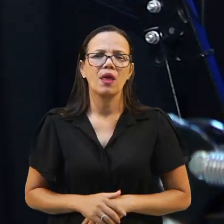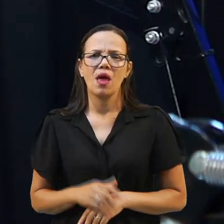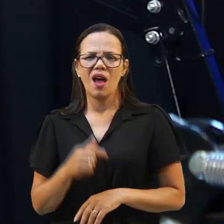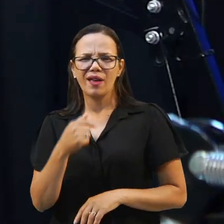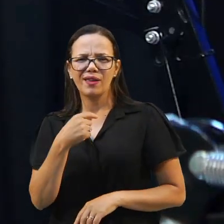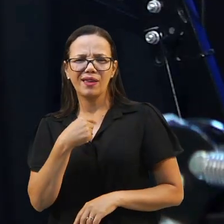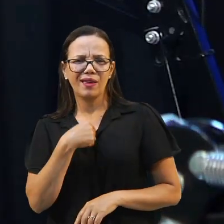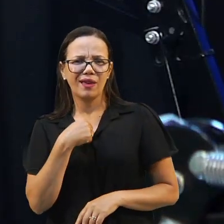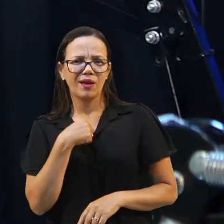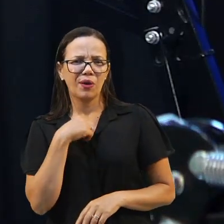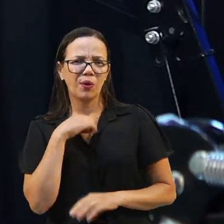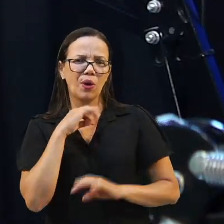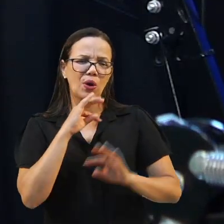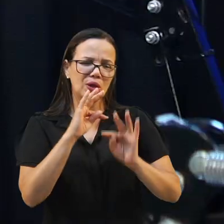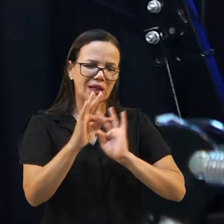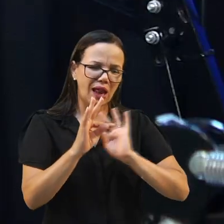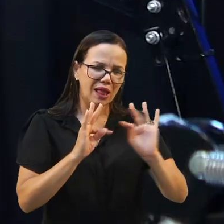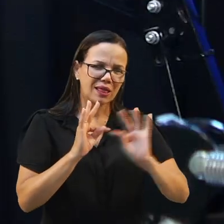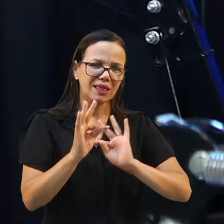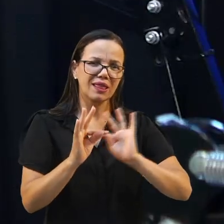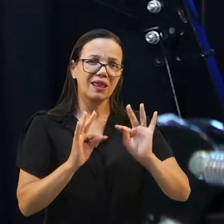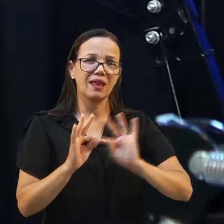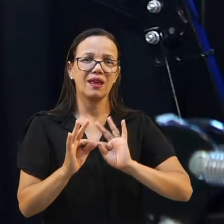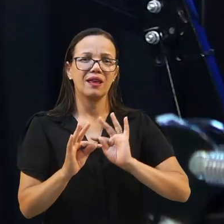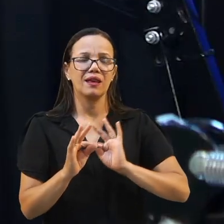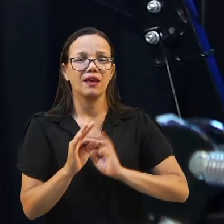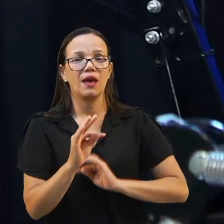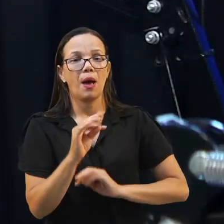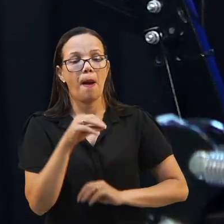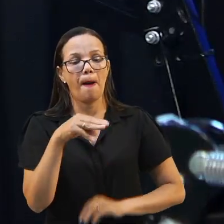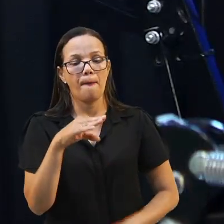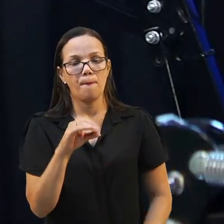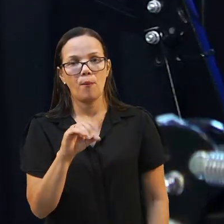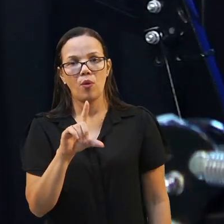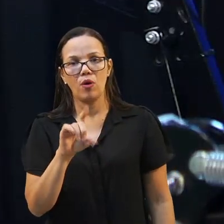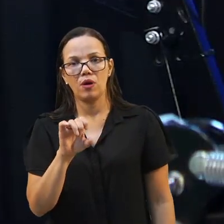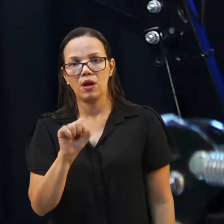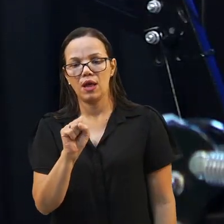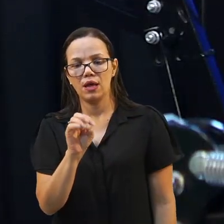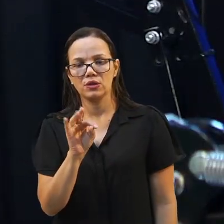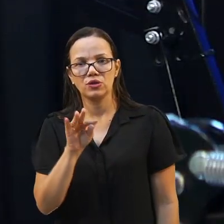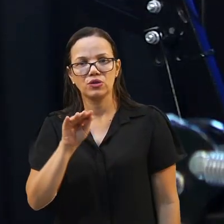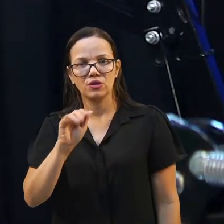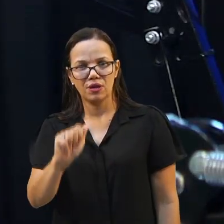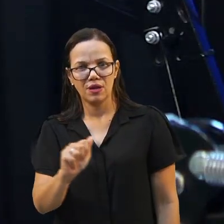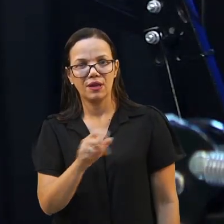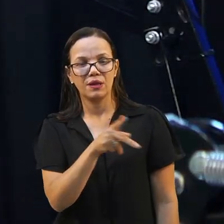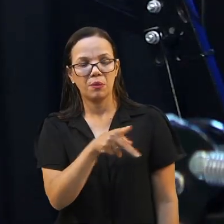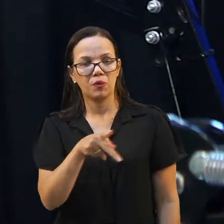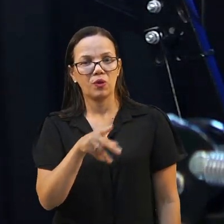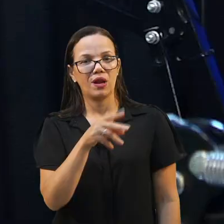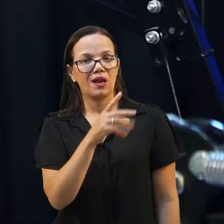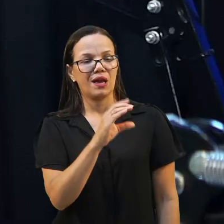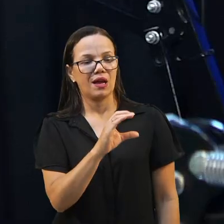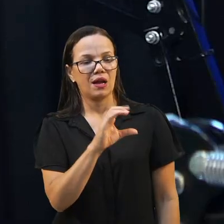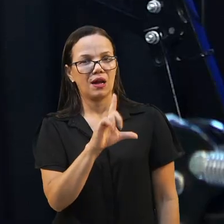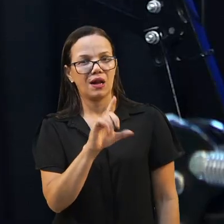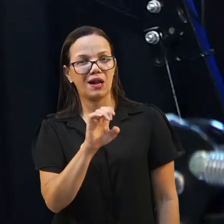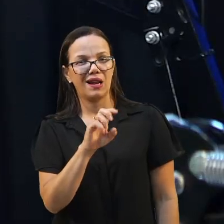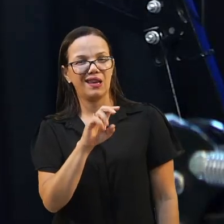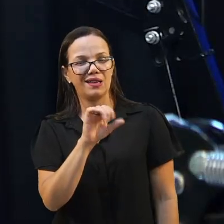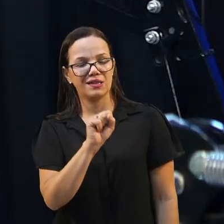A moléstia da esposa, Cresilda, do professor Clóvis, era muito